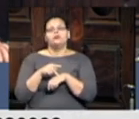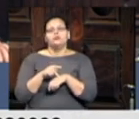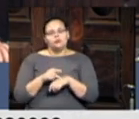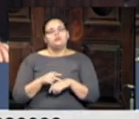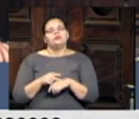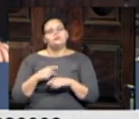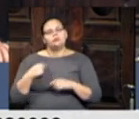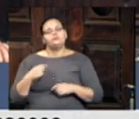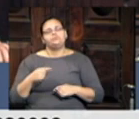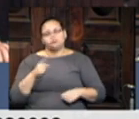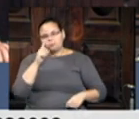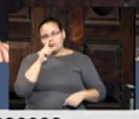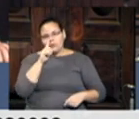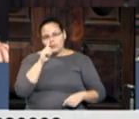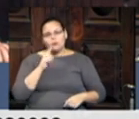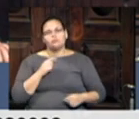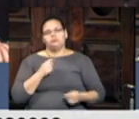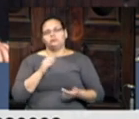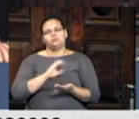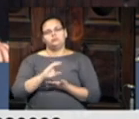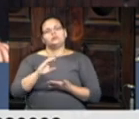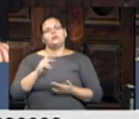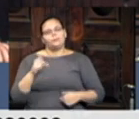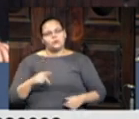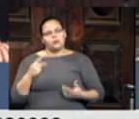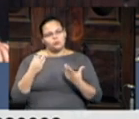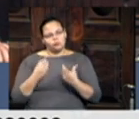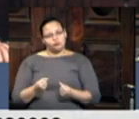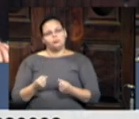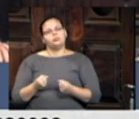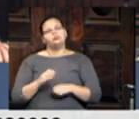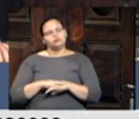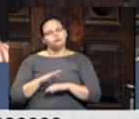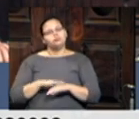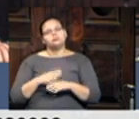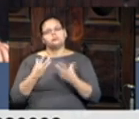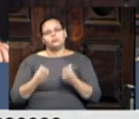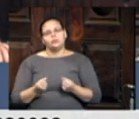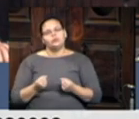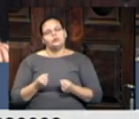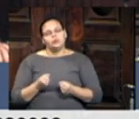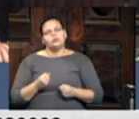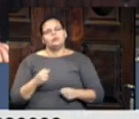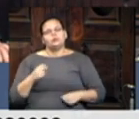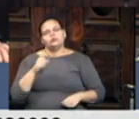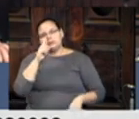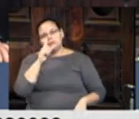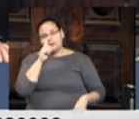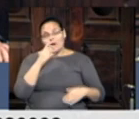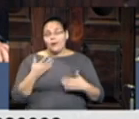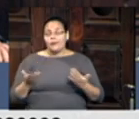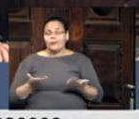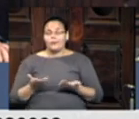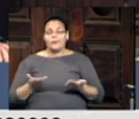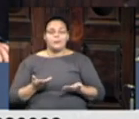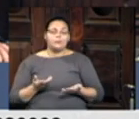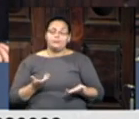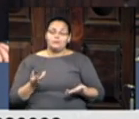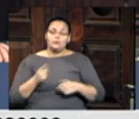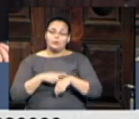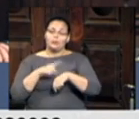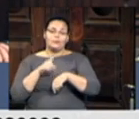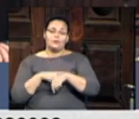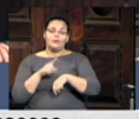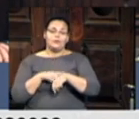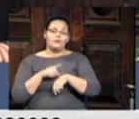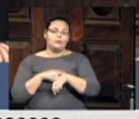esse risco exploratório. A Petrobras assumiu o risco. E agora, no